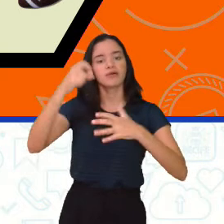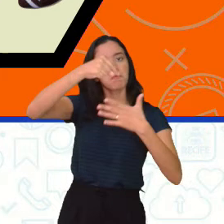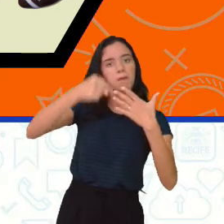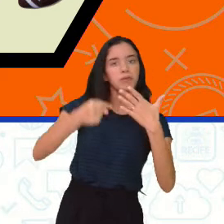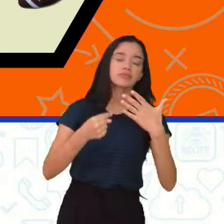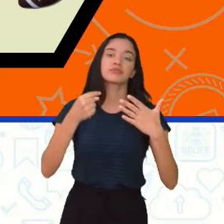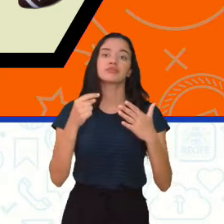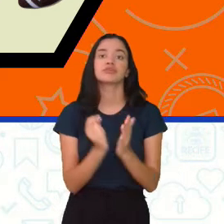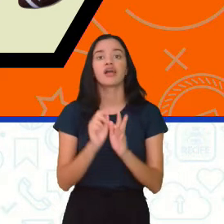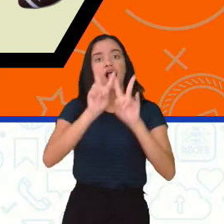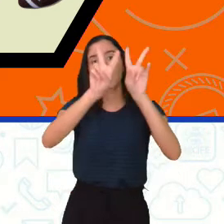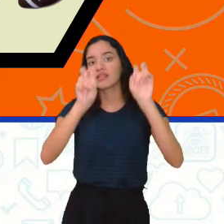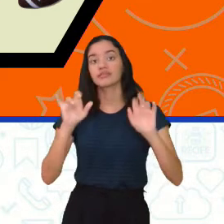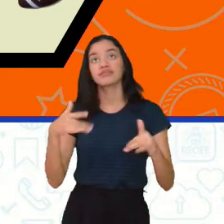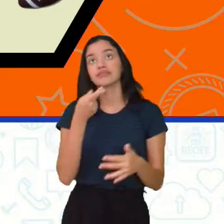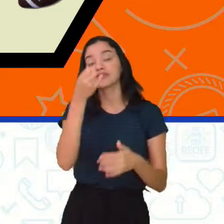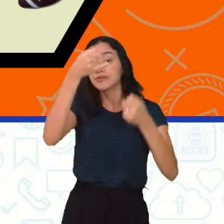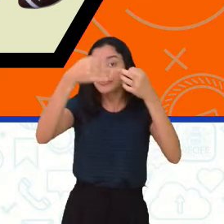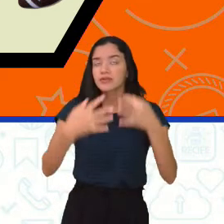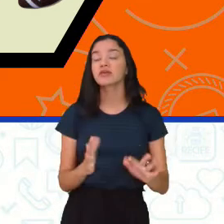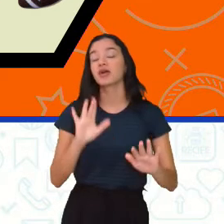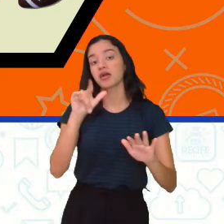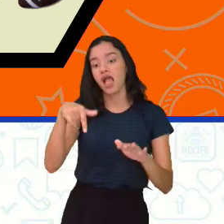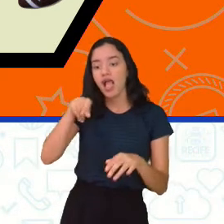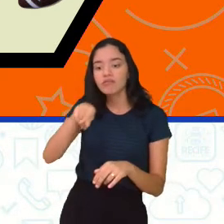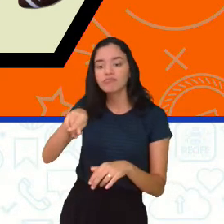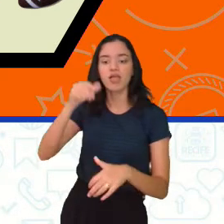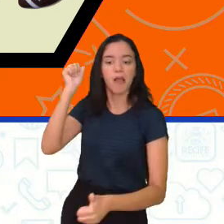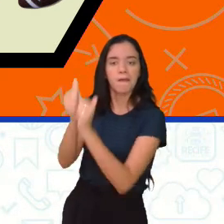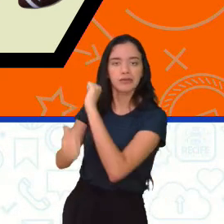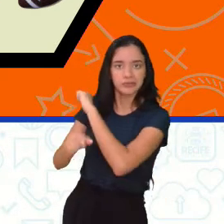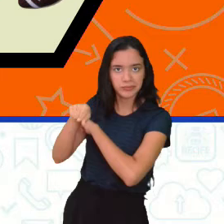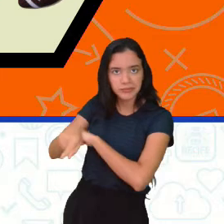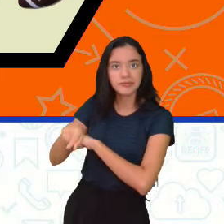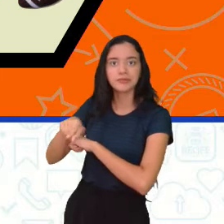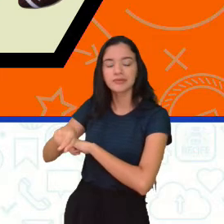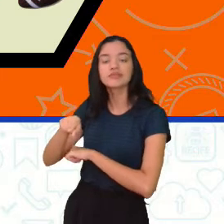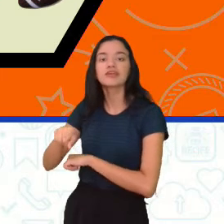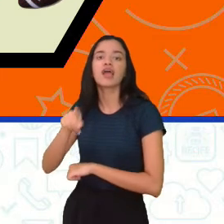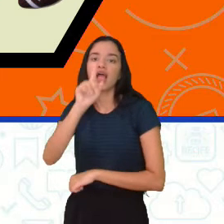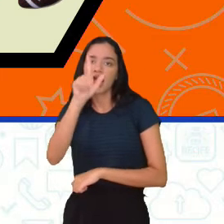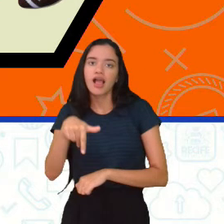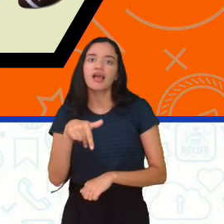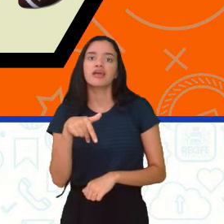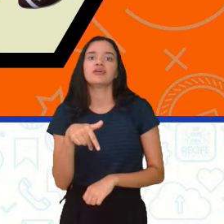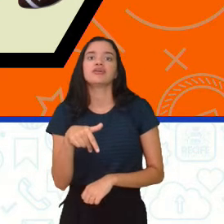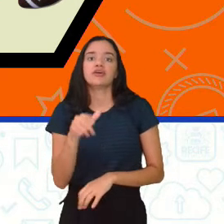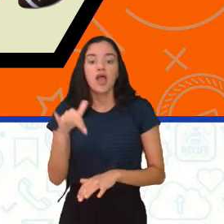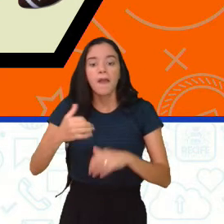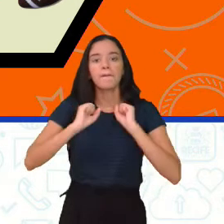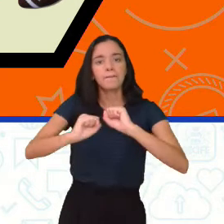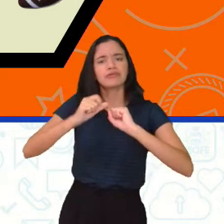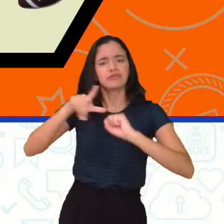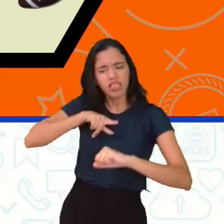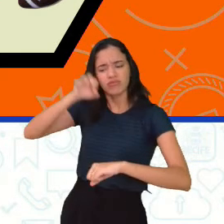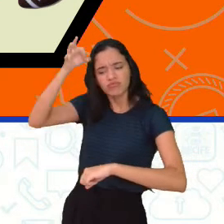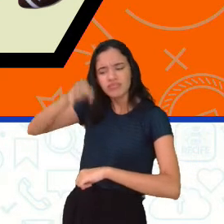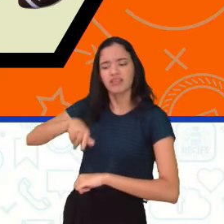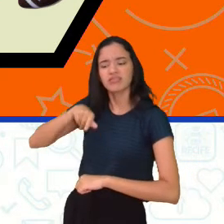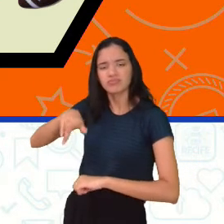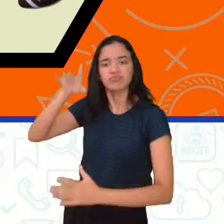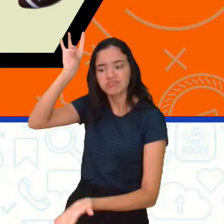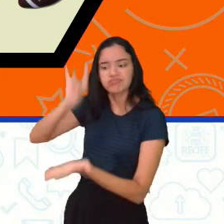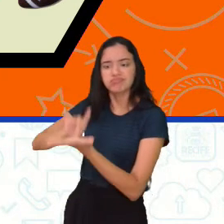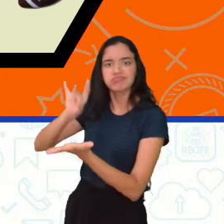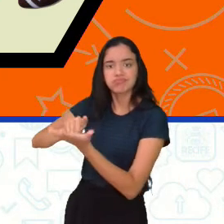definir e dizer assim, ó, isso aqui é esporte, né? Isso aqui eu tenho certeza para